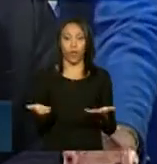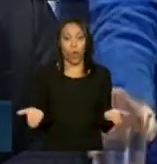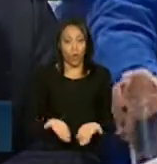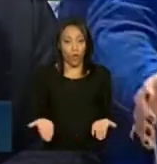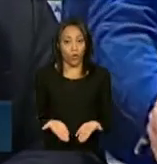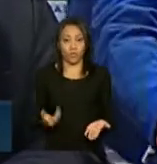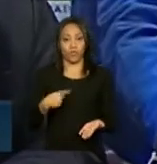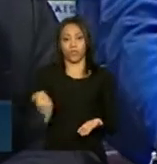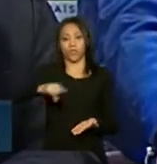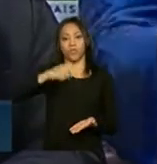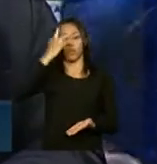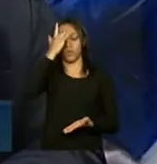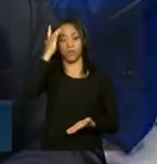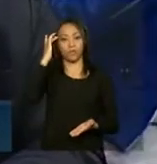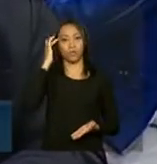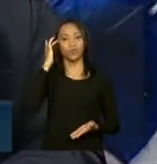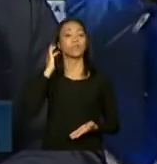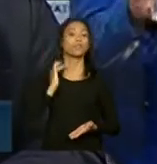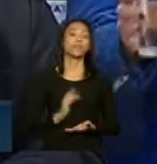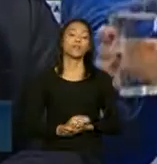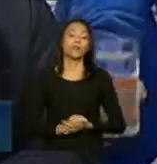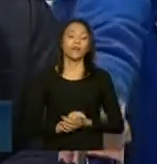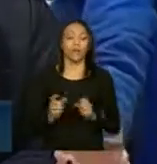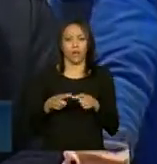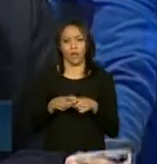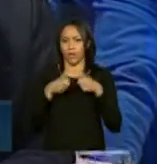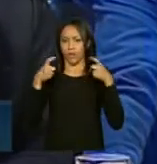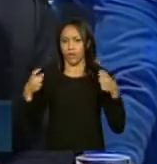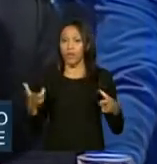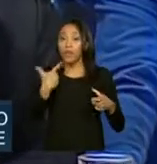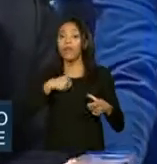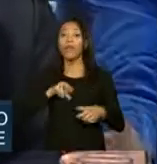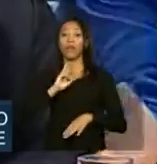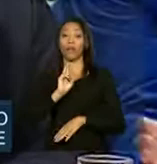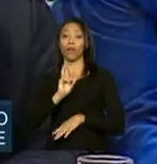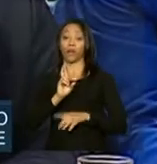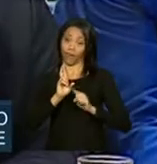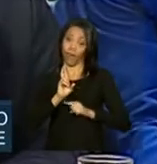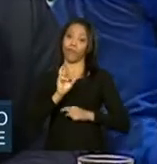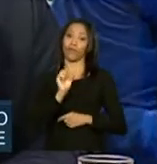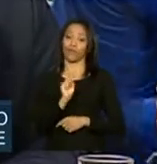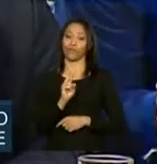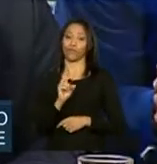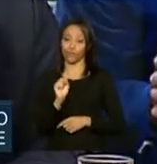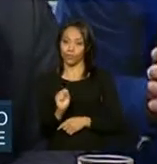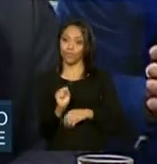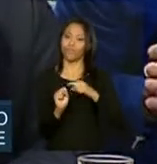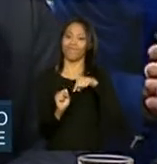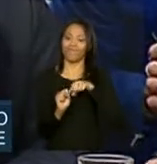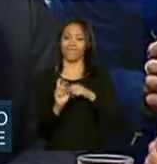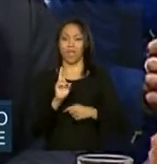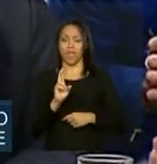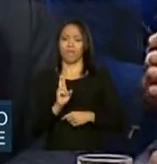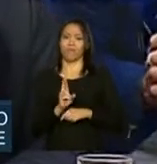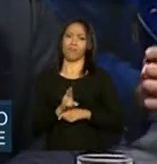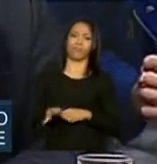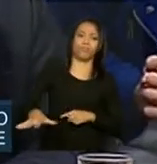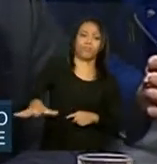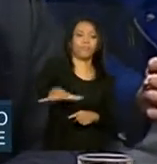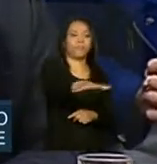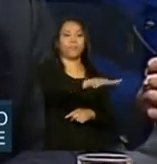né, isso na maioria das vezes é coberto pelo SUS, né, o SUS já cobre boa parte